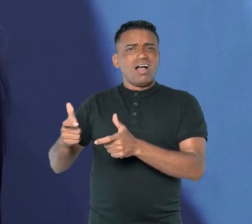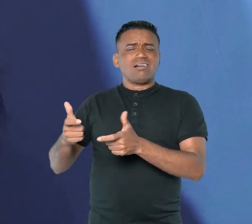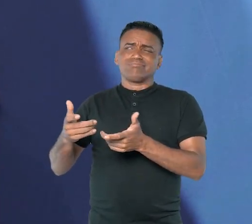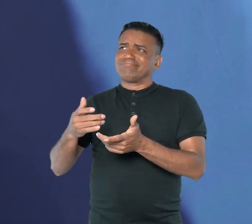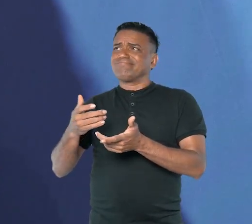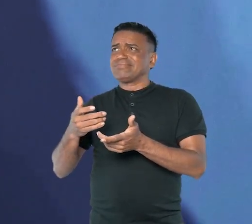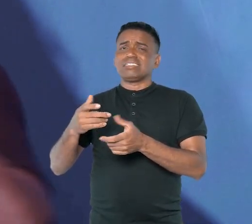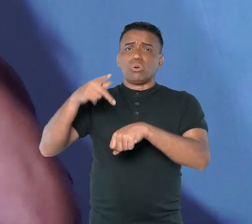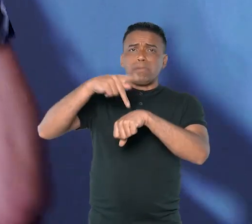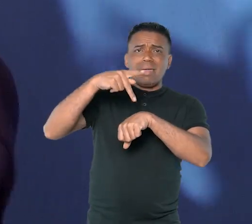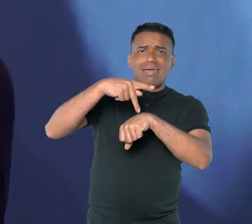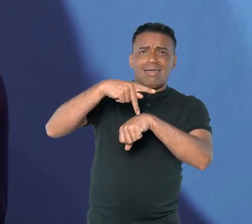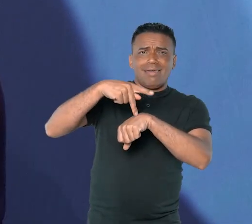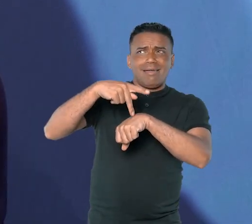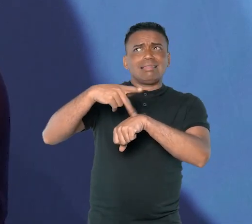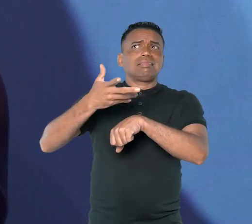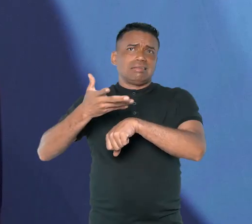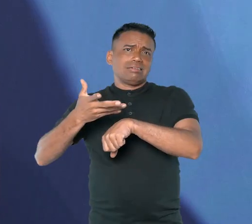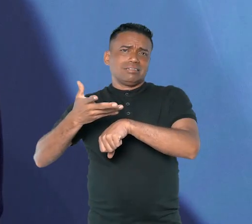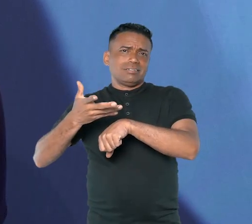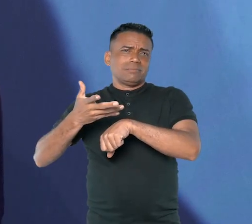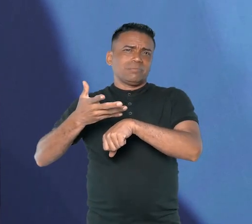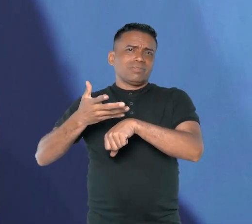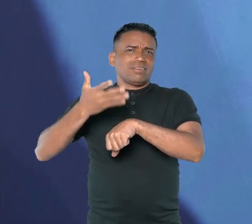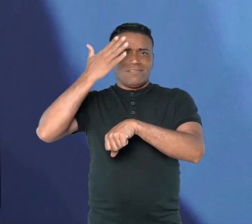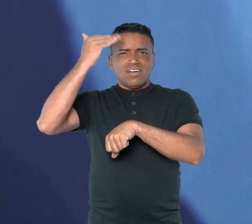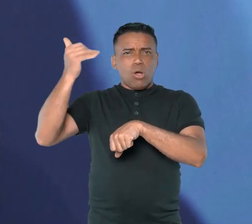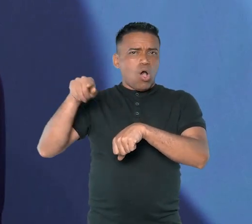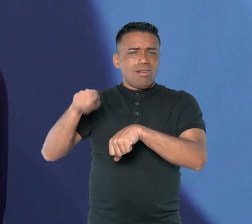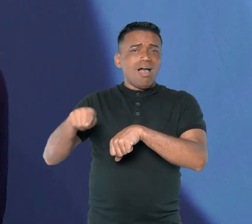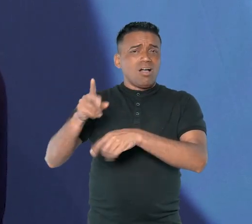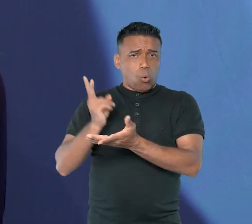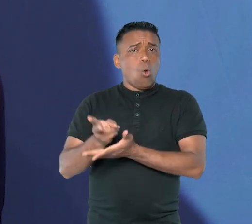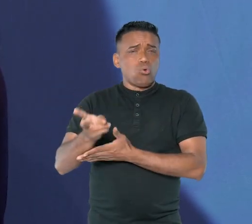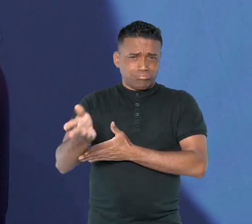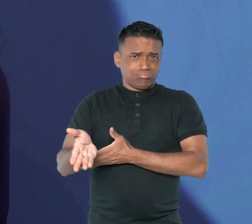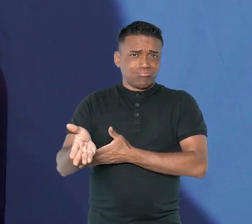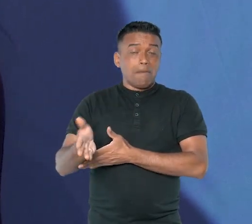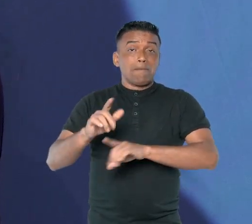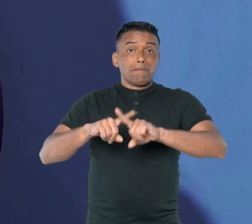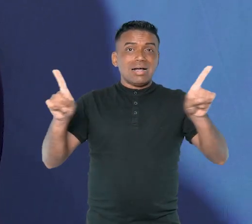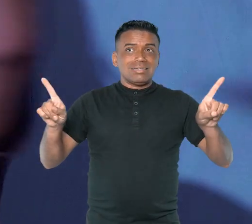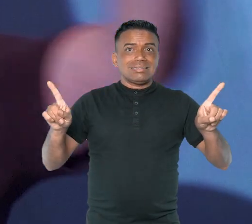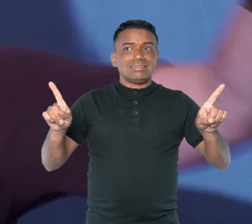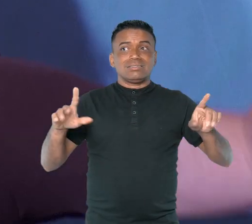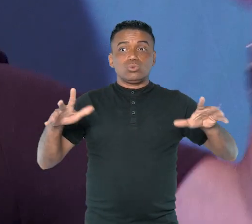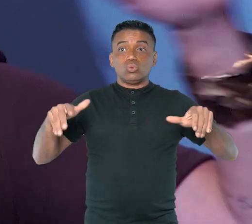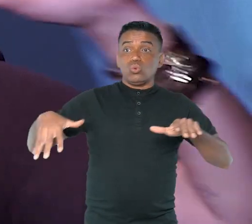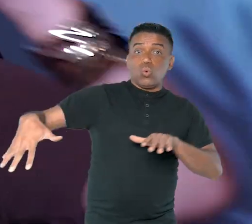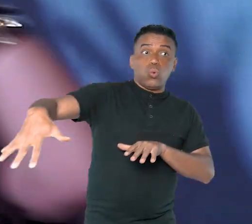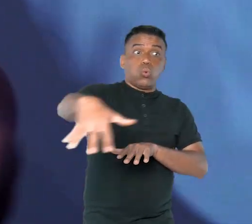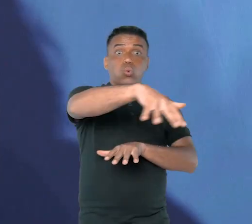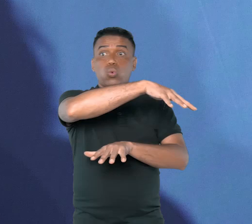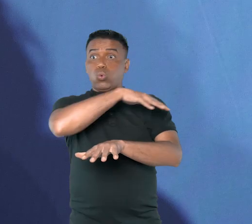pedras dos druidas, ou, né, seja lá quem foram, continuam ali. Mas todo o entorno já